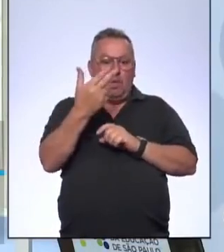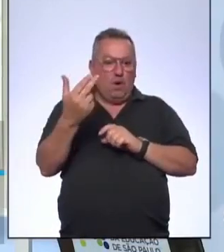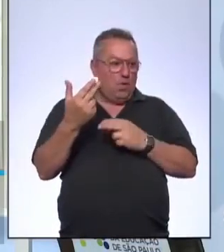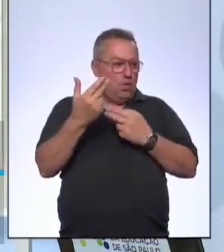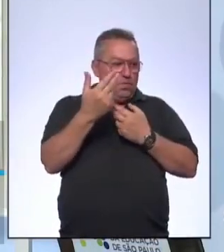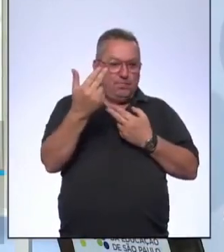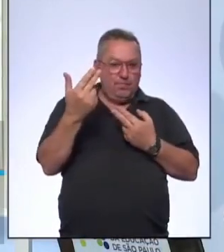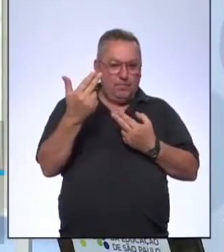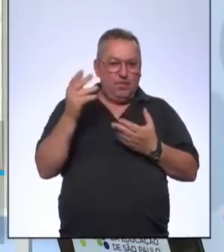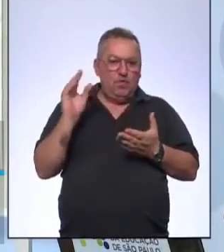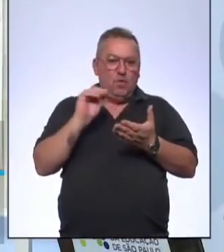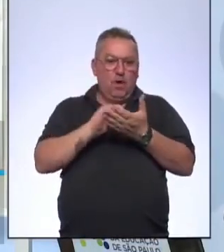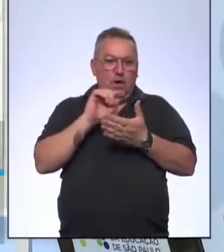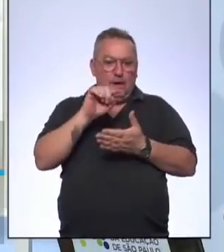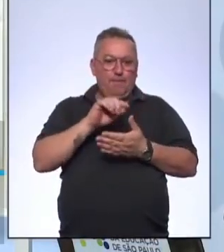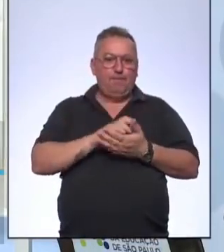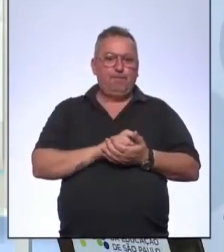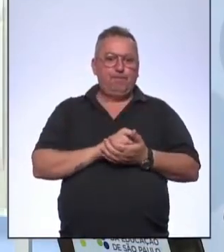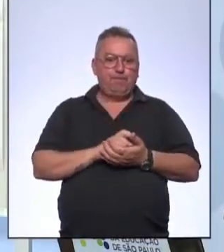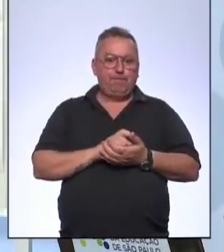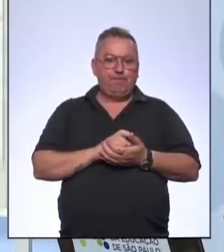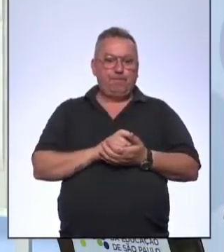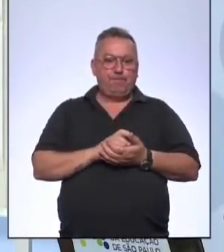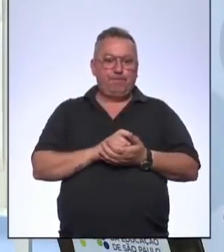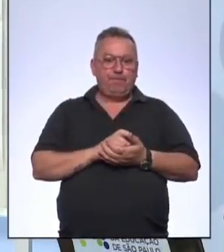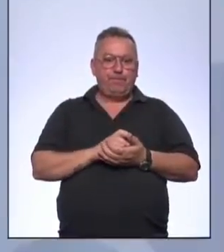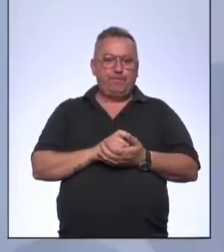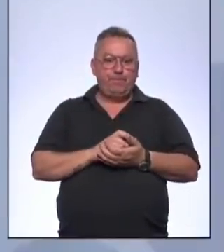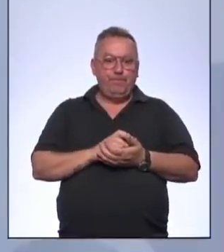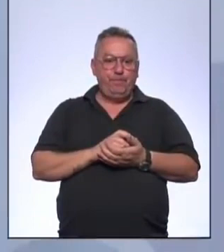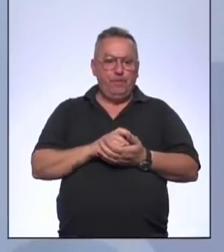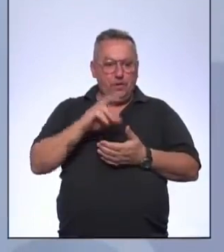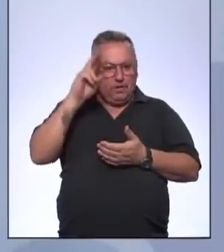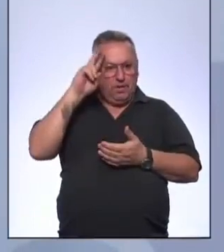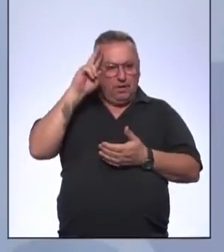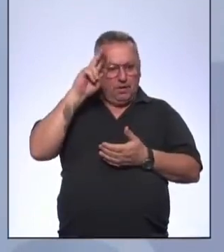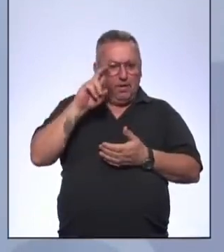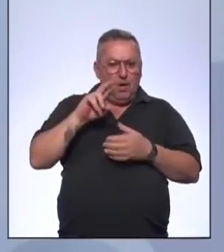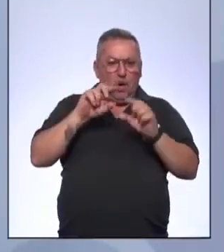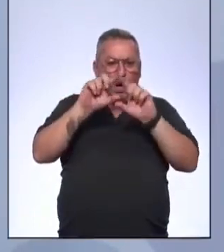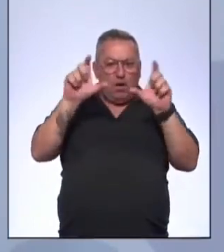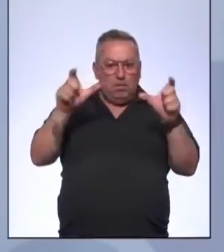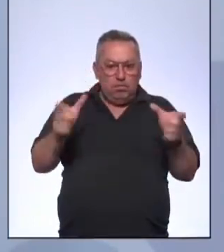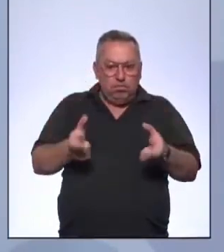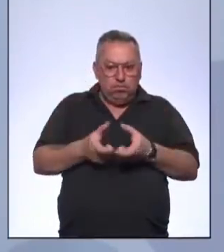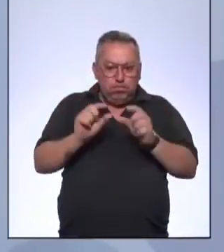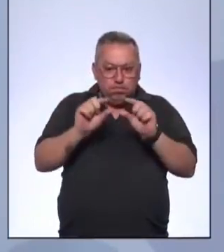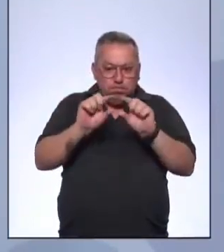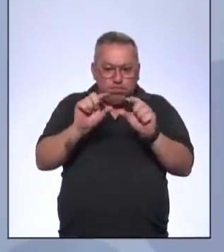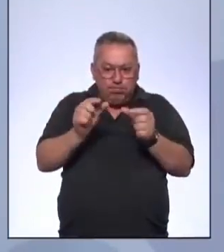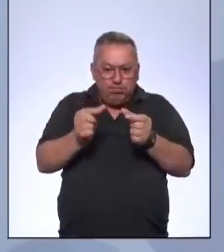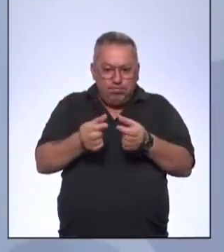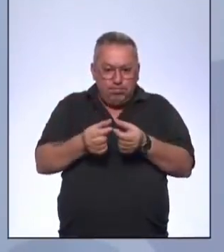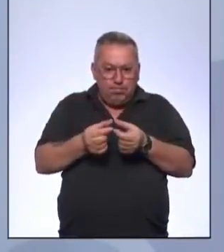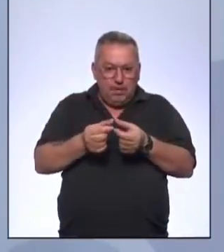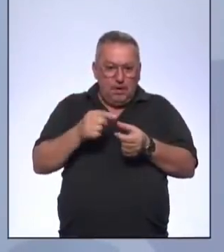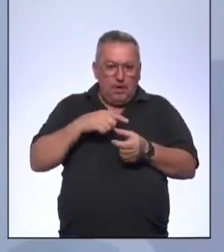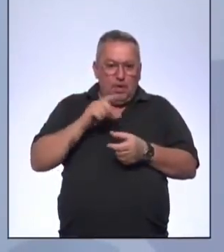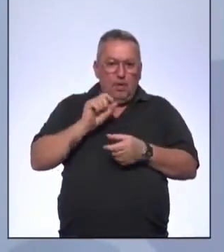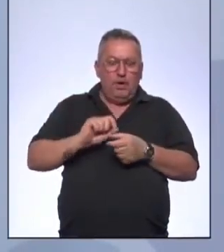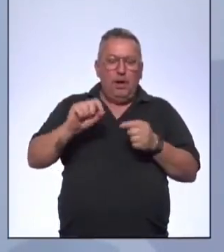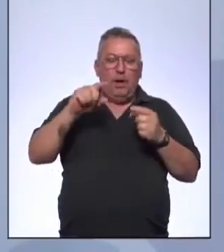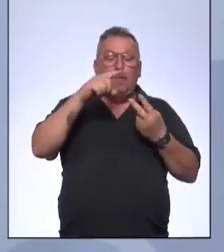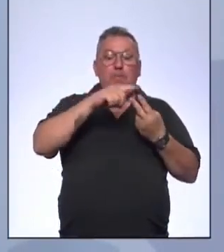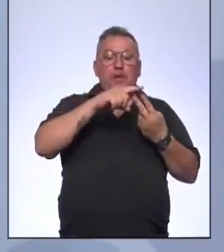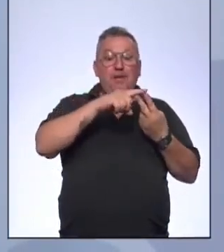nós colocamos aqui. Se observar, lembrando que esses raios são diferentes, o que eu tenho de igual é esse valor de